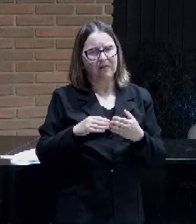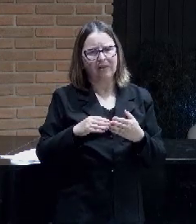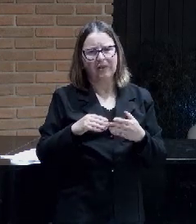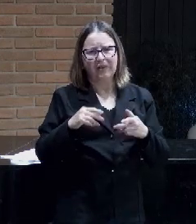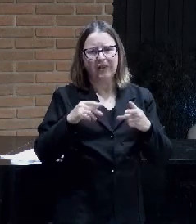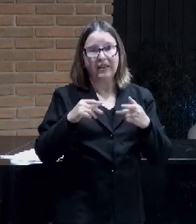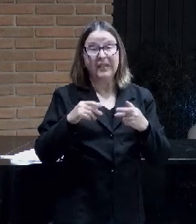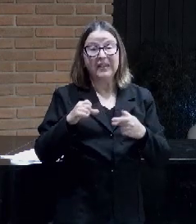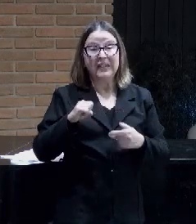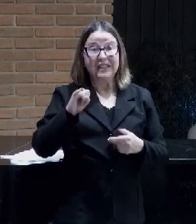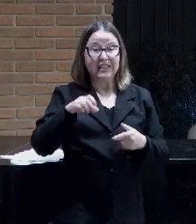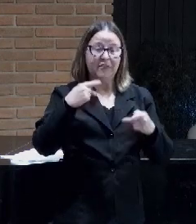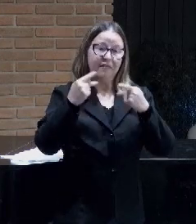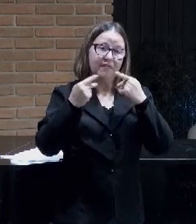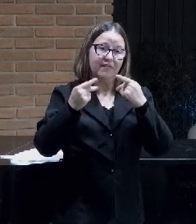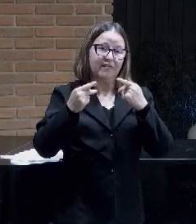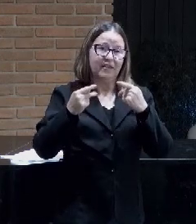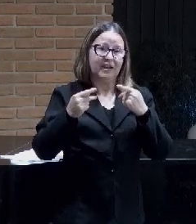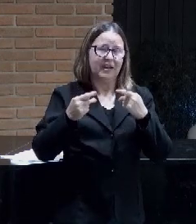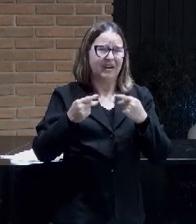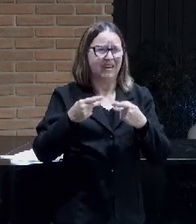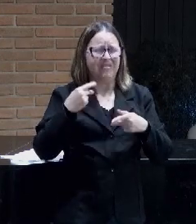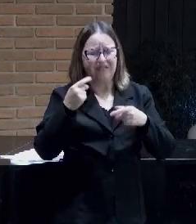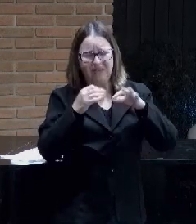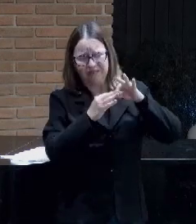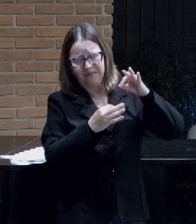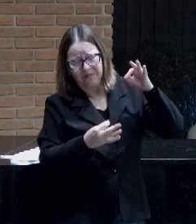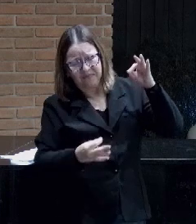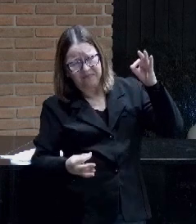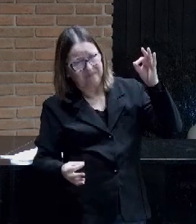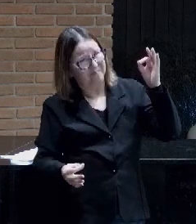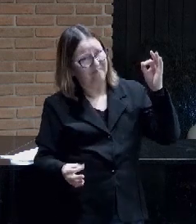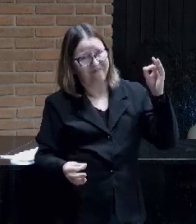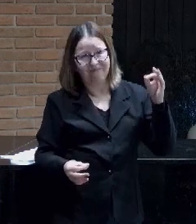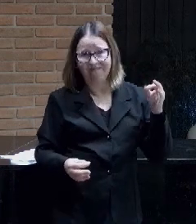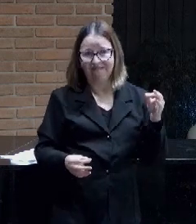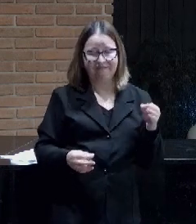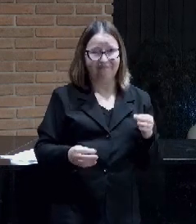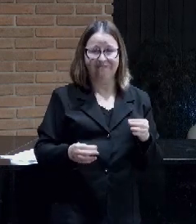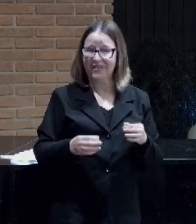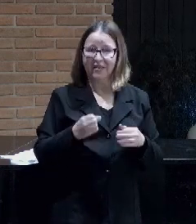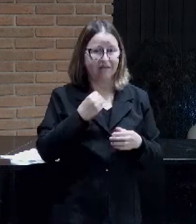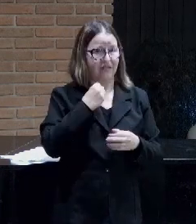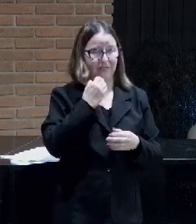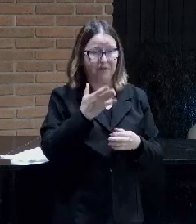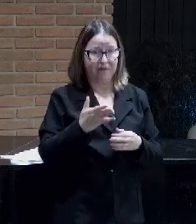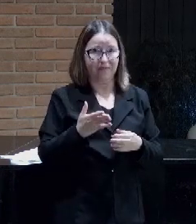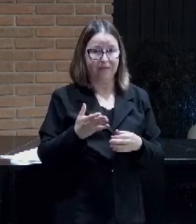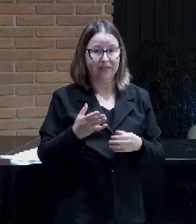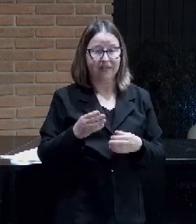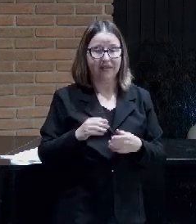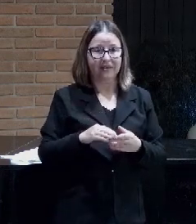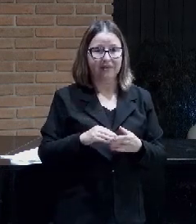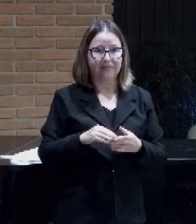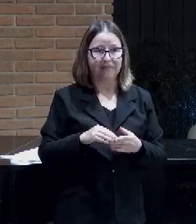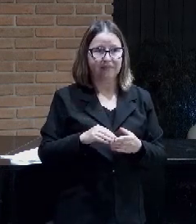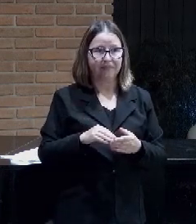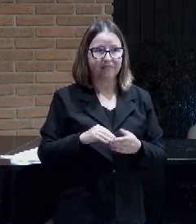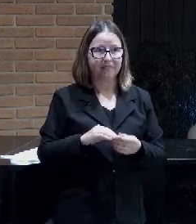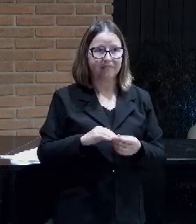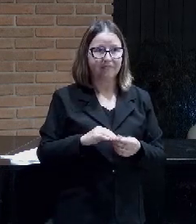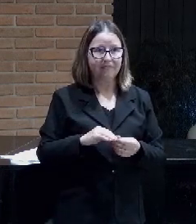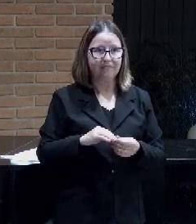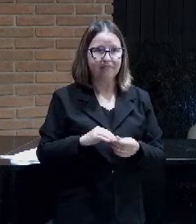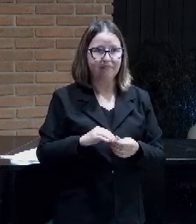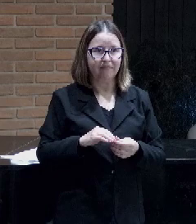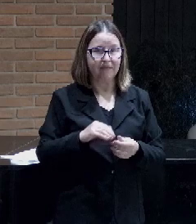a Deus, não demore a cumpri-lo, pois Ele não se agrada de tolos. Cumpra o voto que você faz.